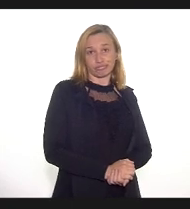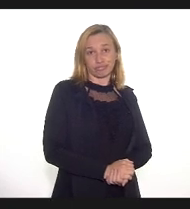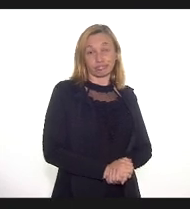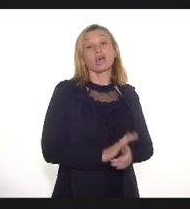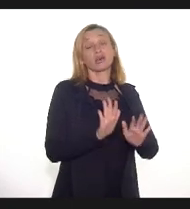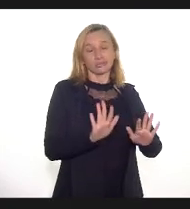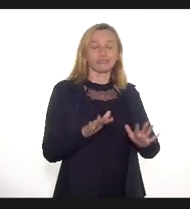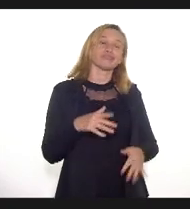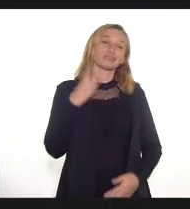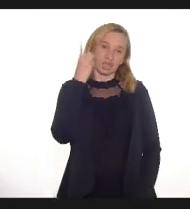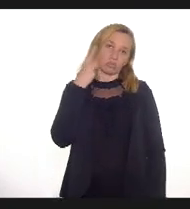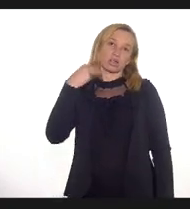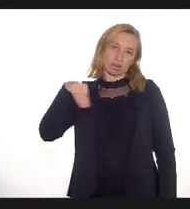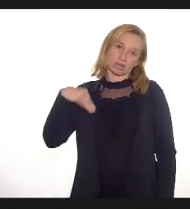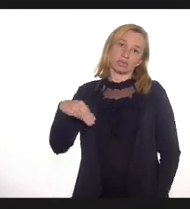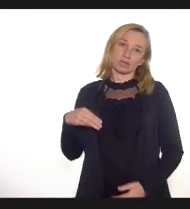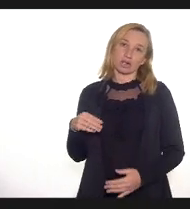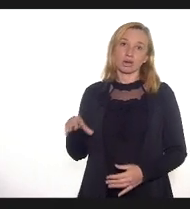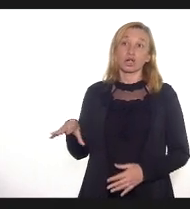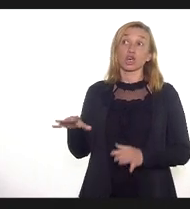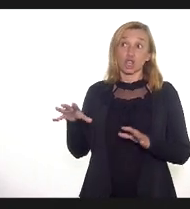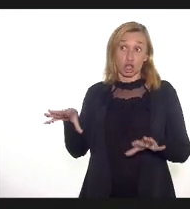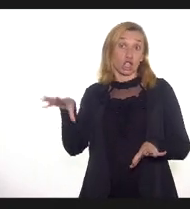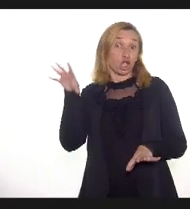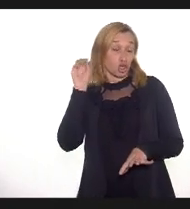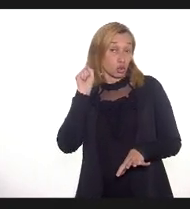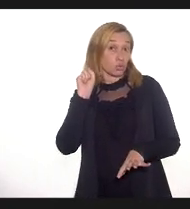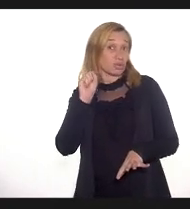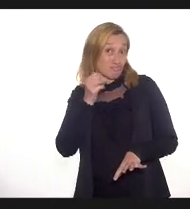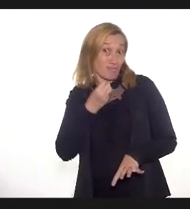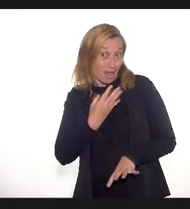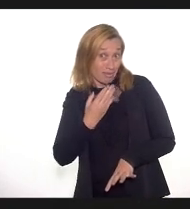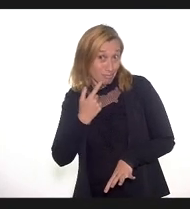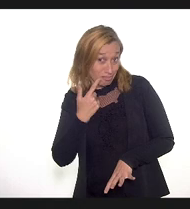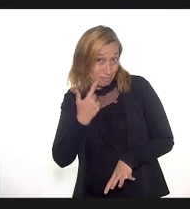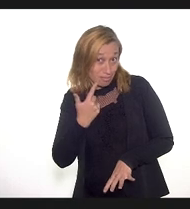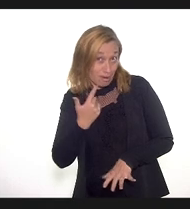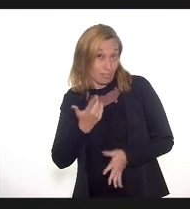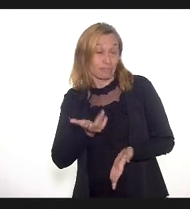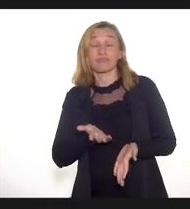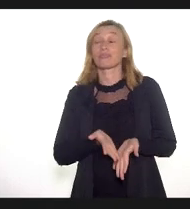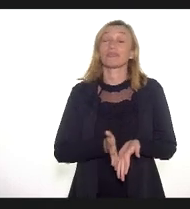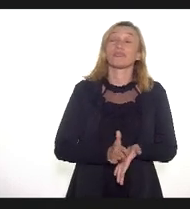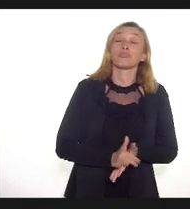Então, deputado Carlos Mink, que me escute nesse momento, que me escuta.